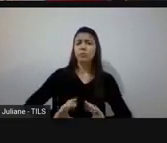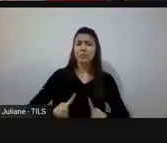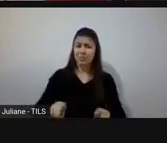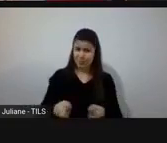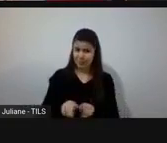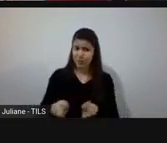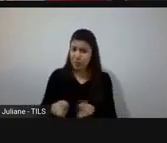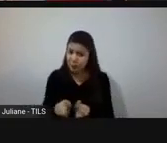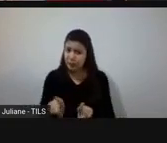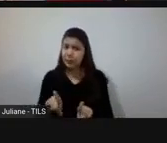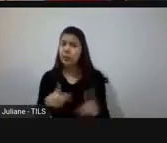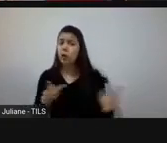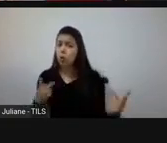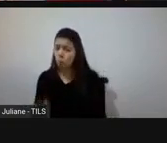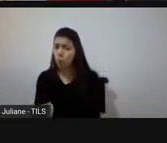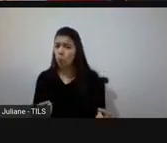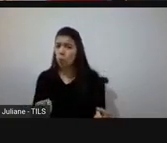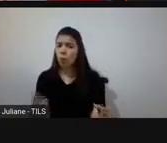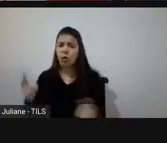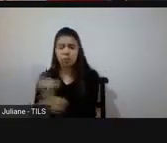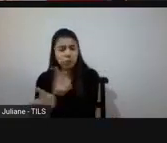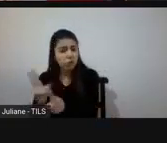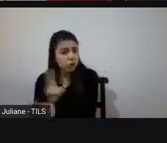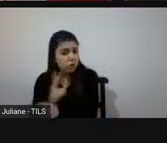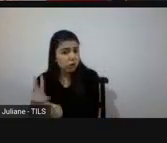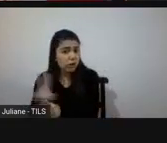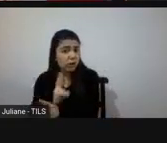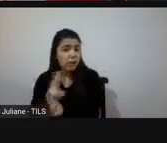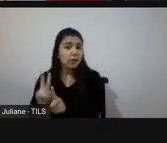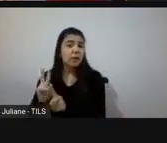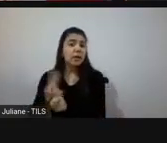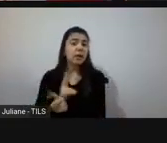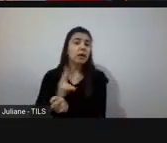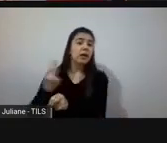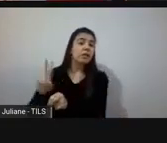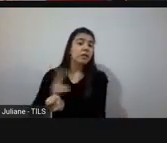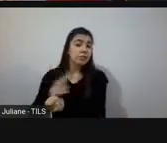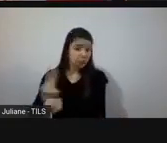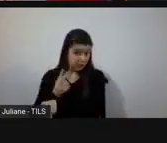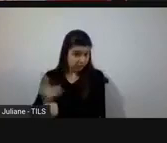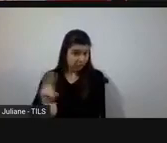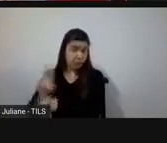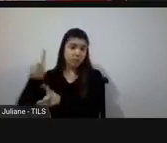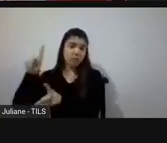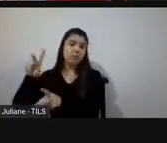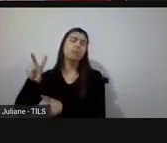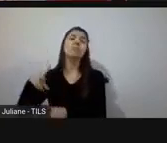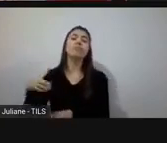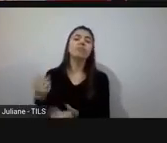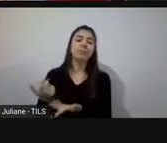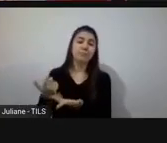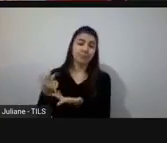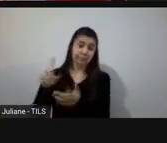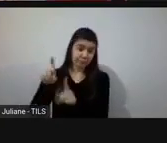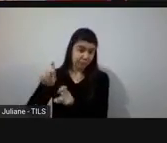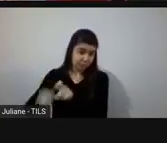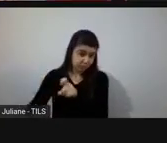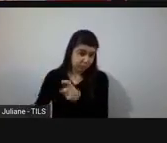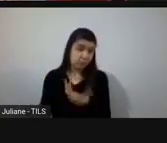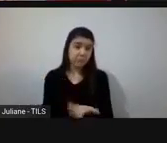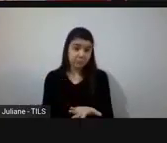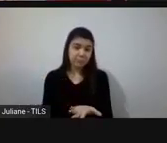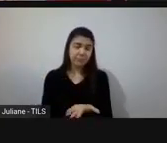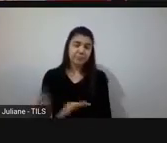Aqueles comentários e palavras que possam até ser a realidade do professor, ou do vizinho, etc.,